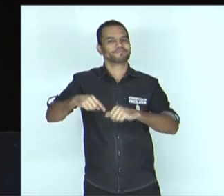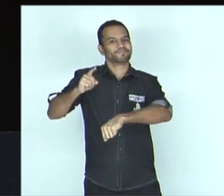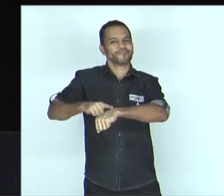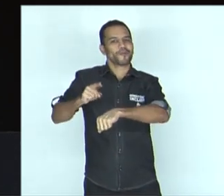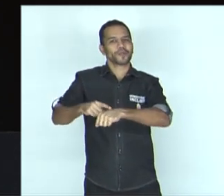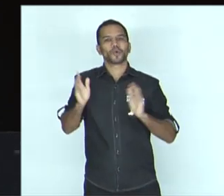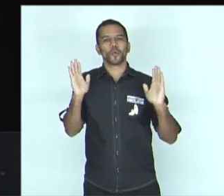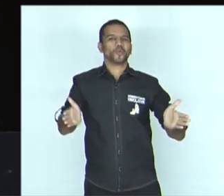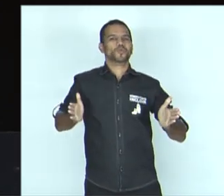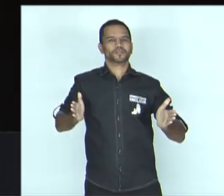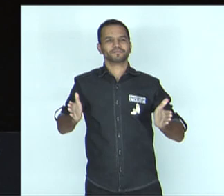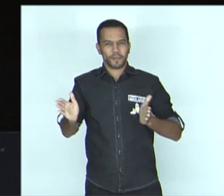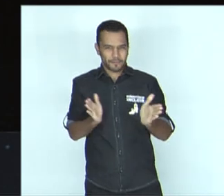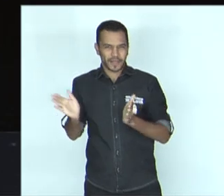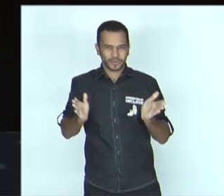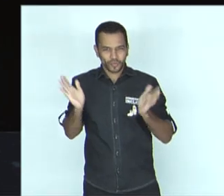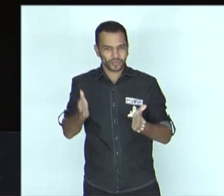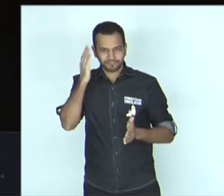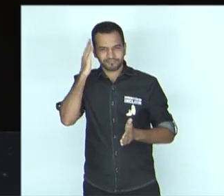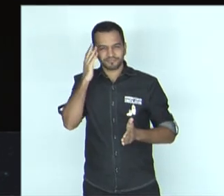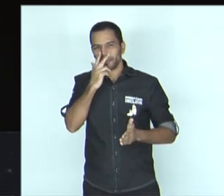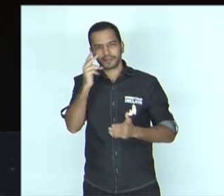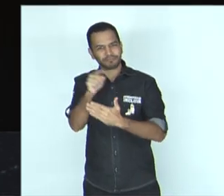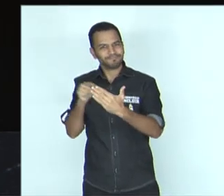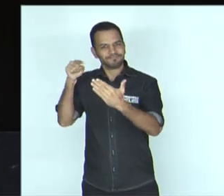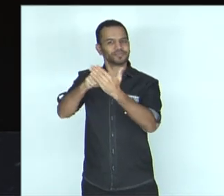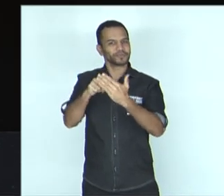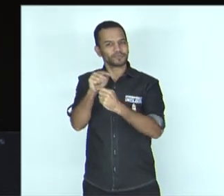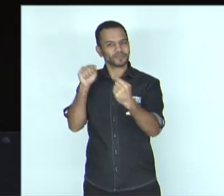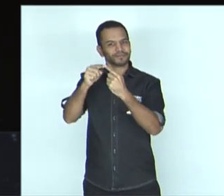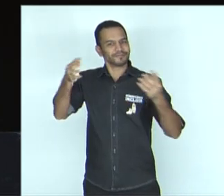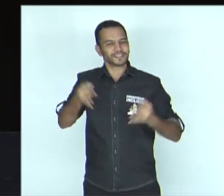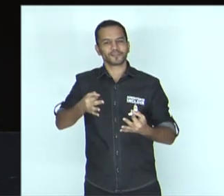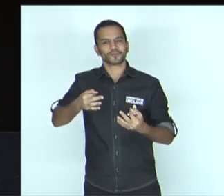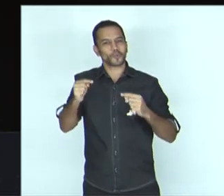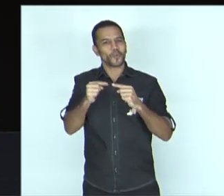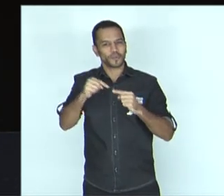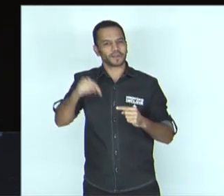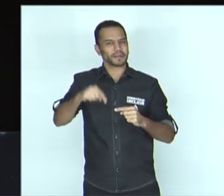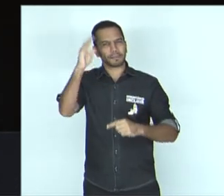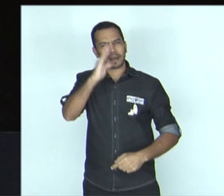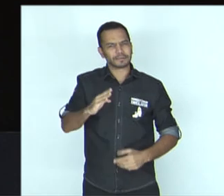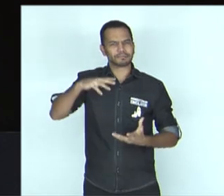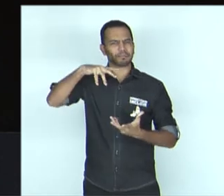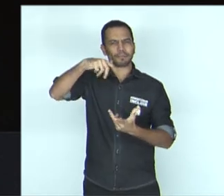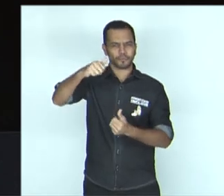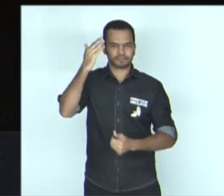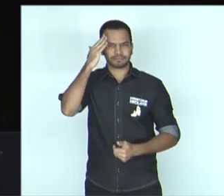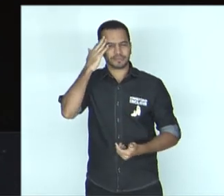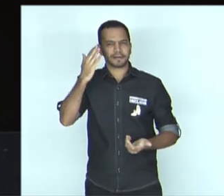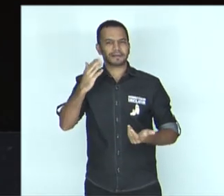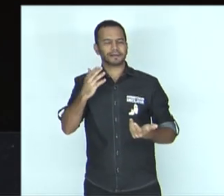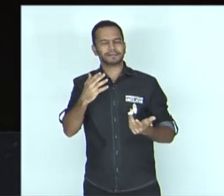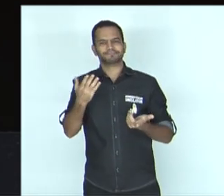mais certeira para esse momento que nós estamos vivendo no Brasil e no mundo, um momento de